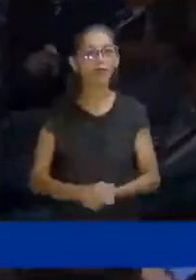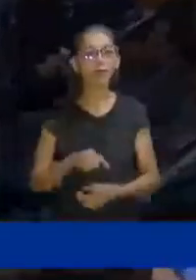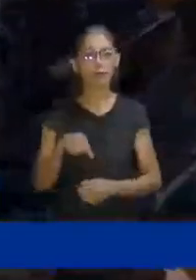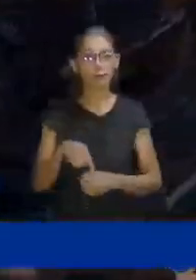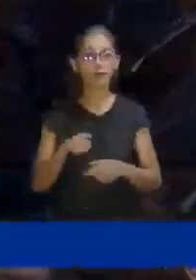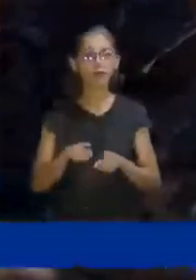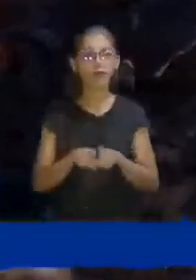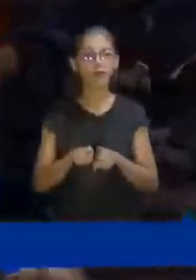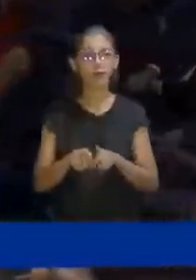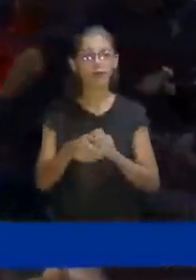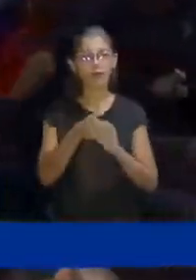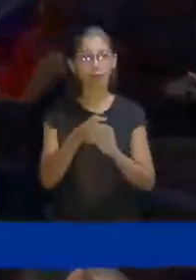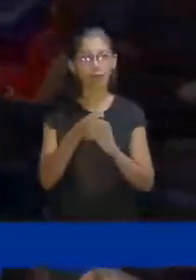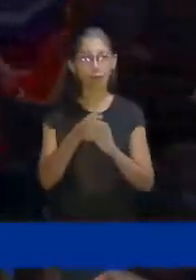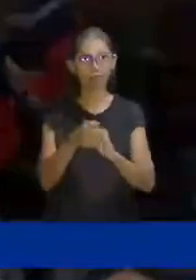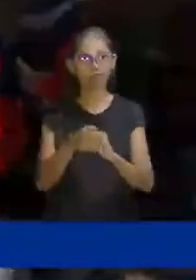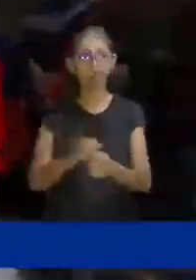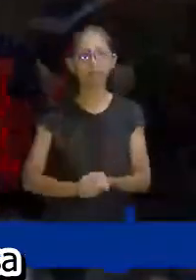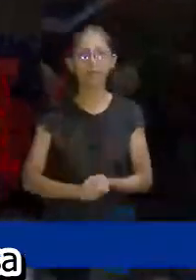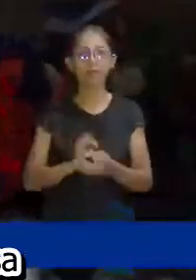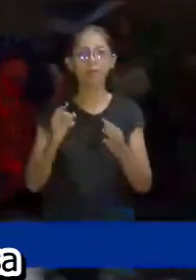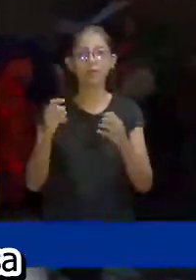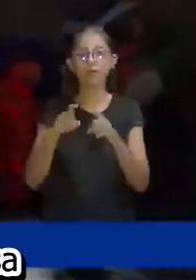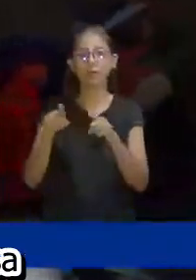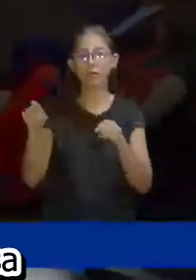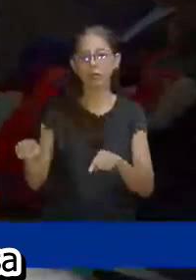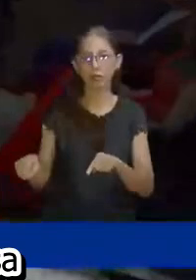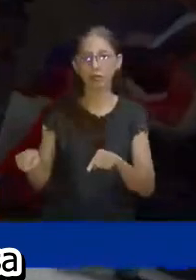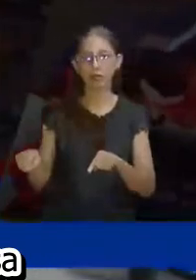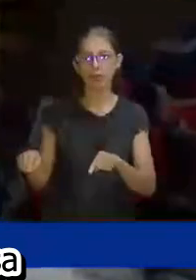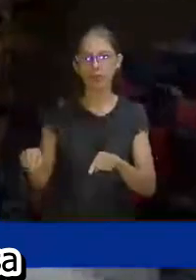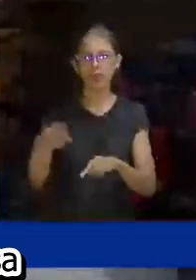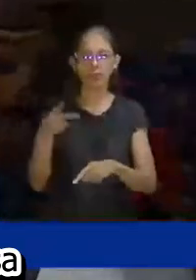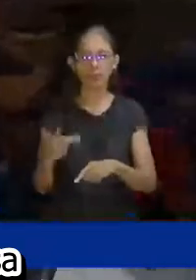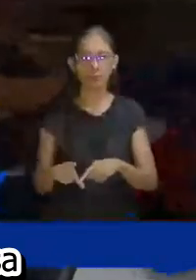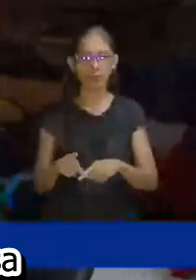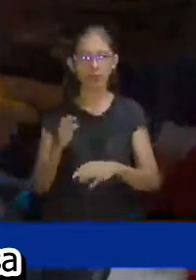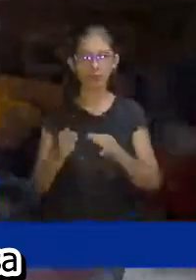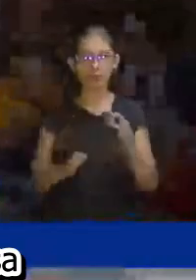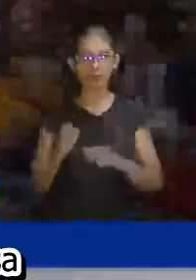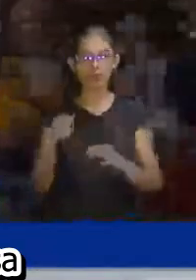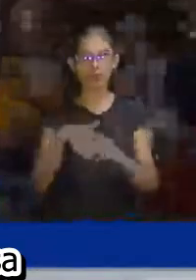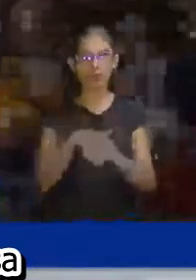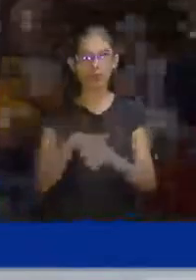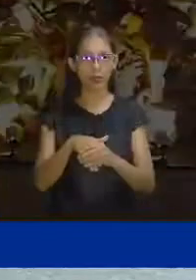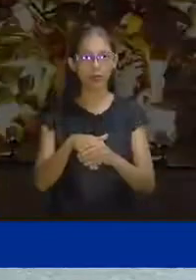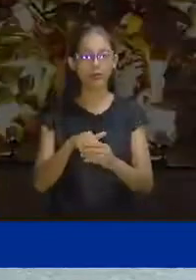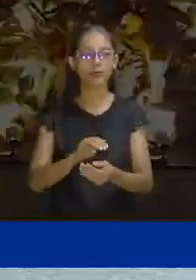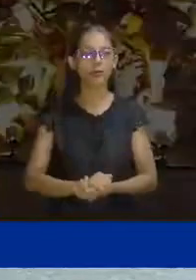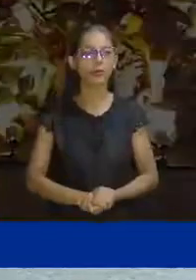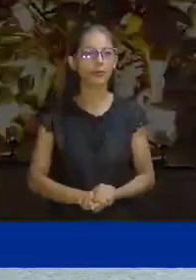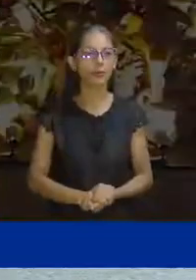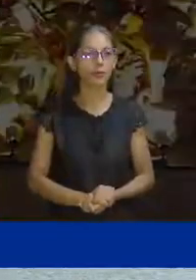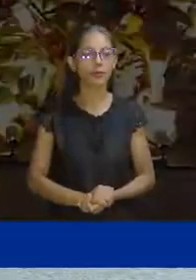e cumprimento, em nome deles, todos os nossos servidores da Justiça Eleitoral. E espero que, se dê alguma coisa